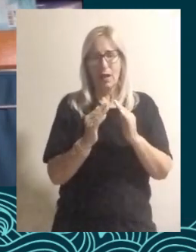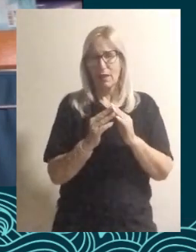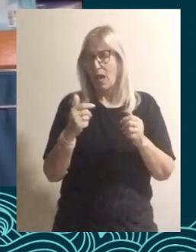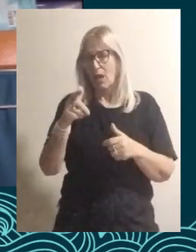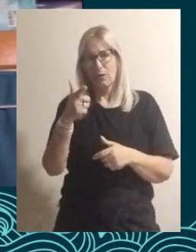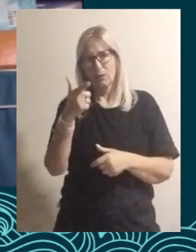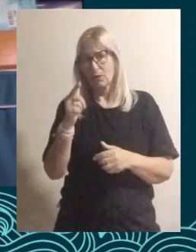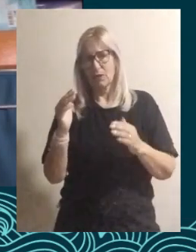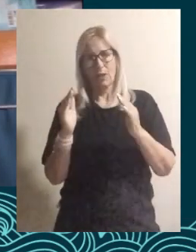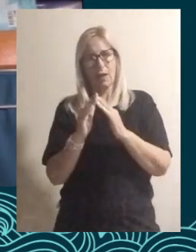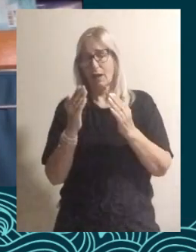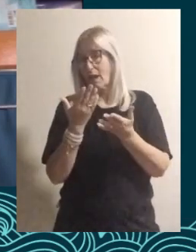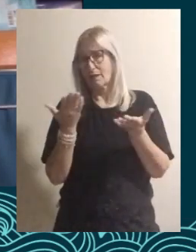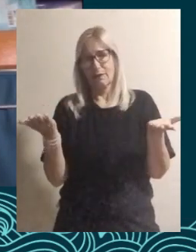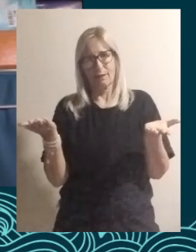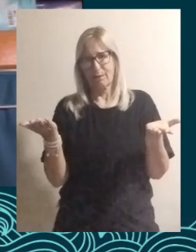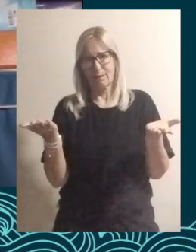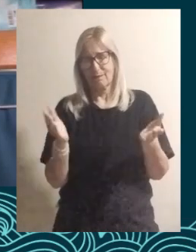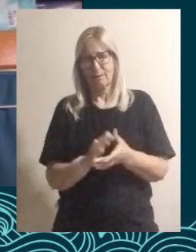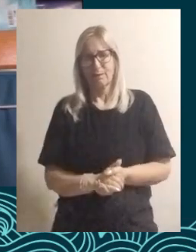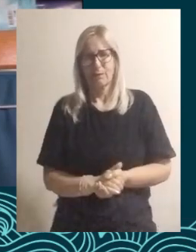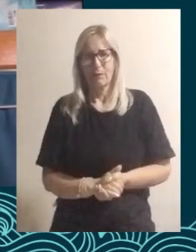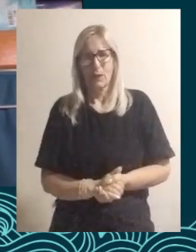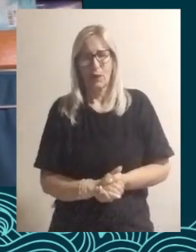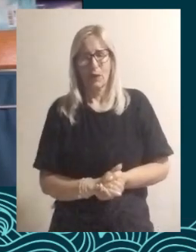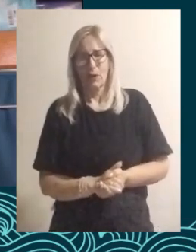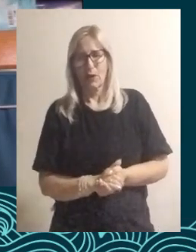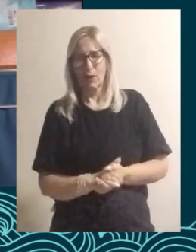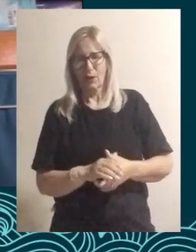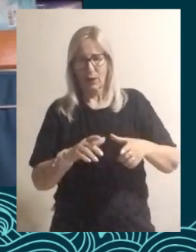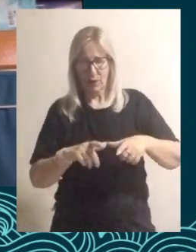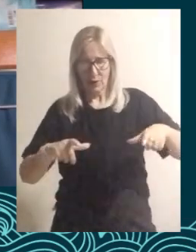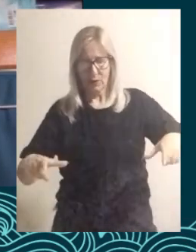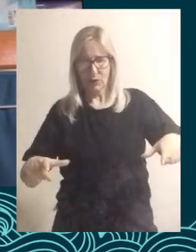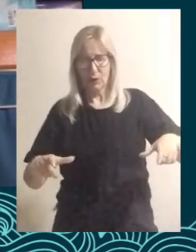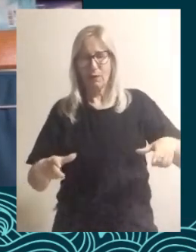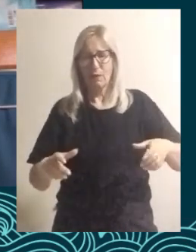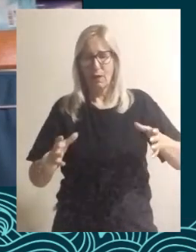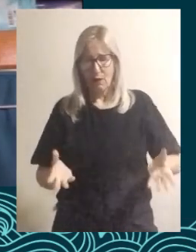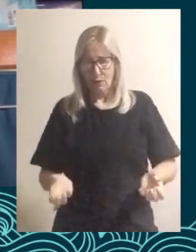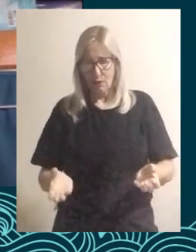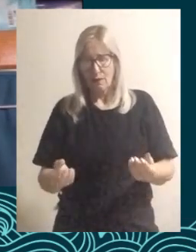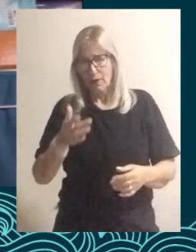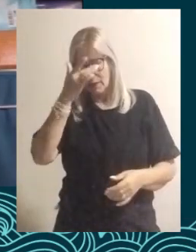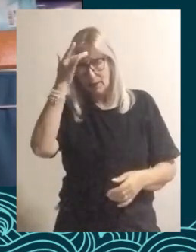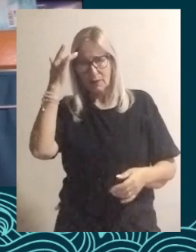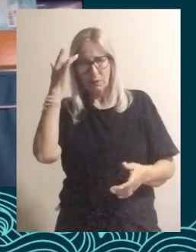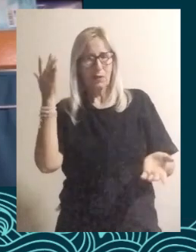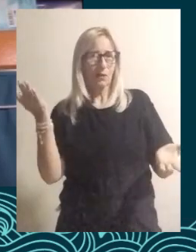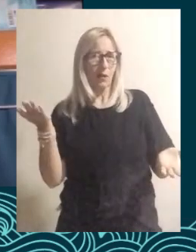onde eu morava com meu namorado, então eu não tinha casa mais. Eu estava morando nos sofás das